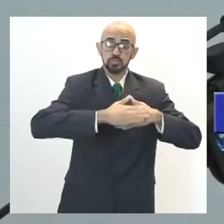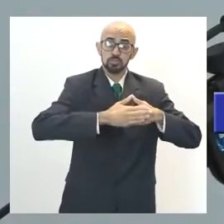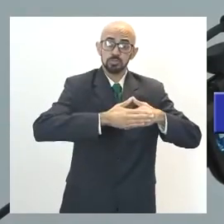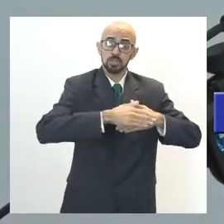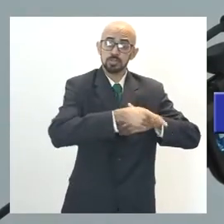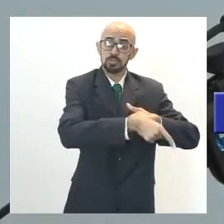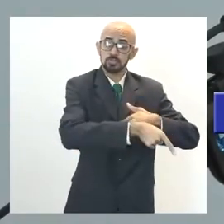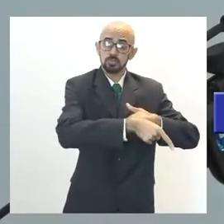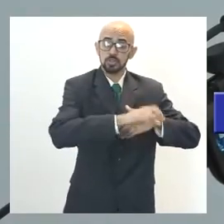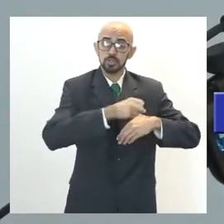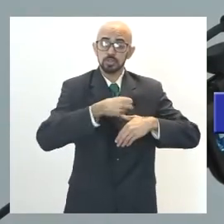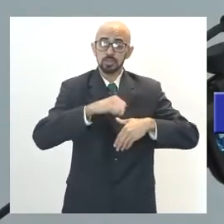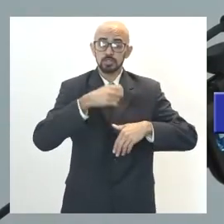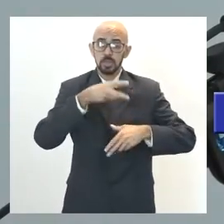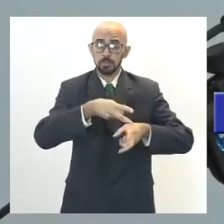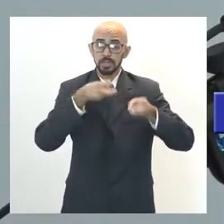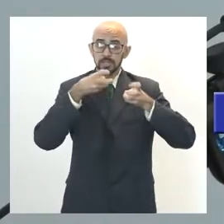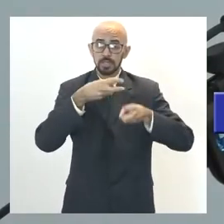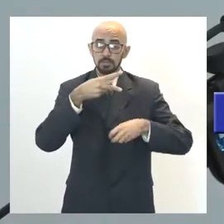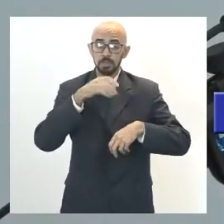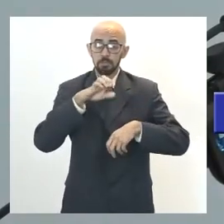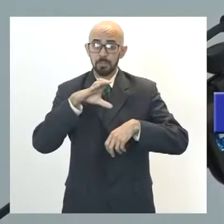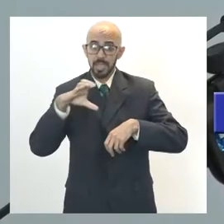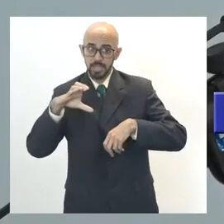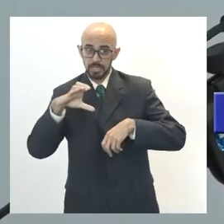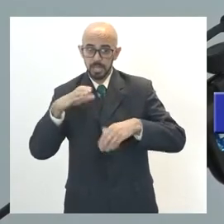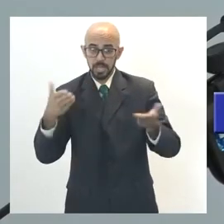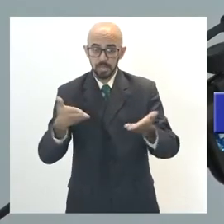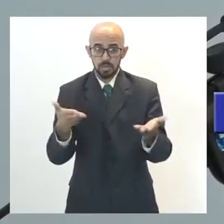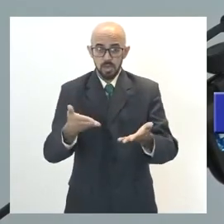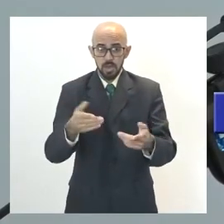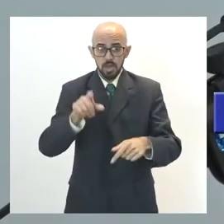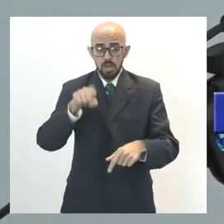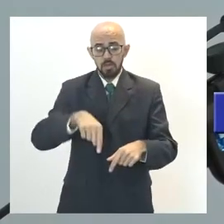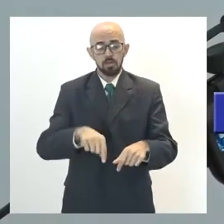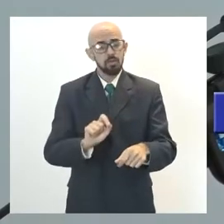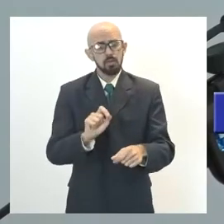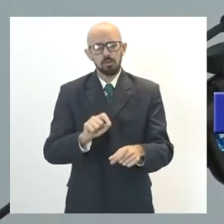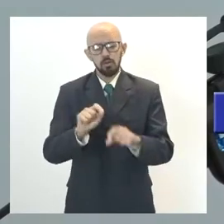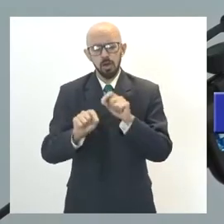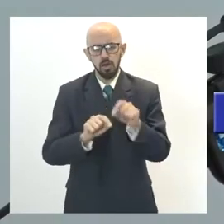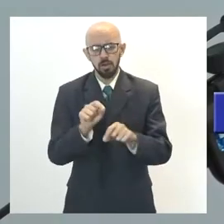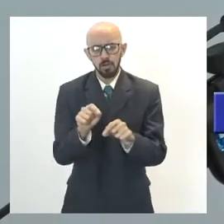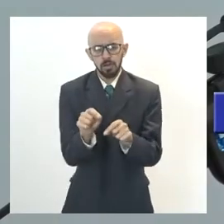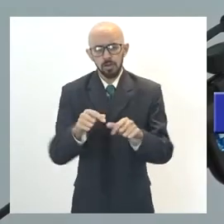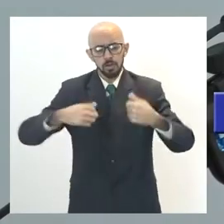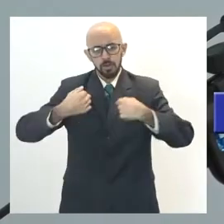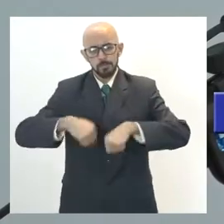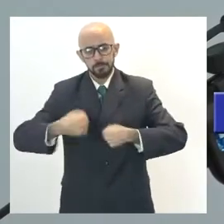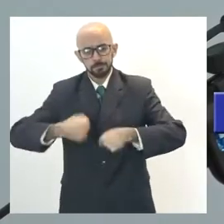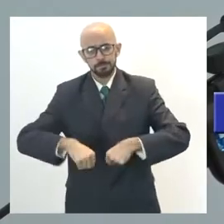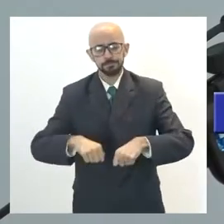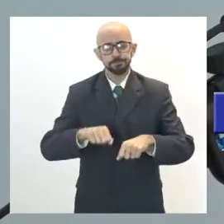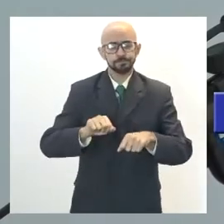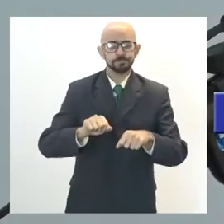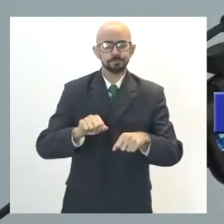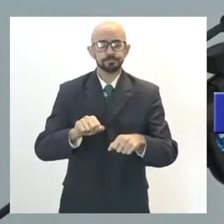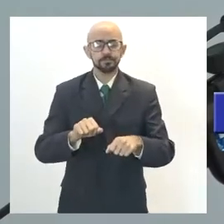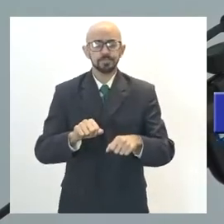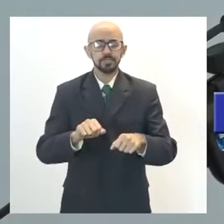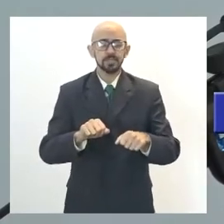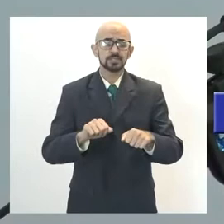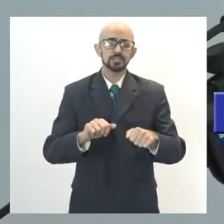na pegue nesse momento né É exatamente a inviabilidade de um